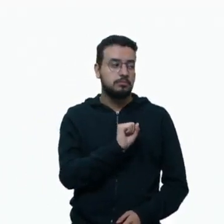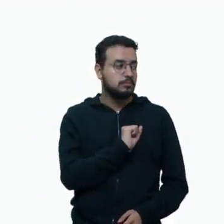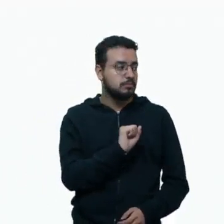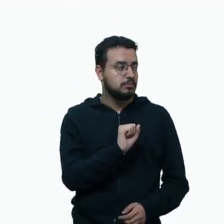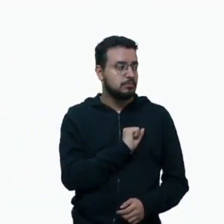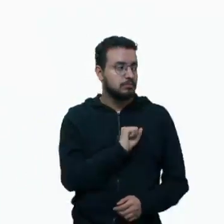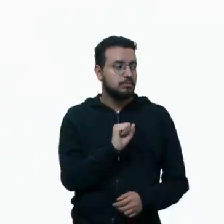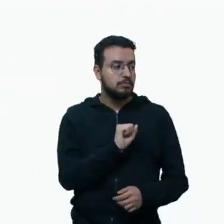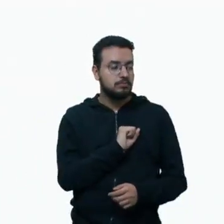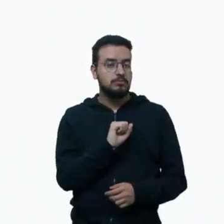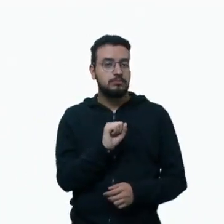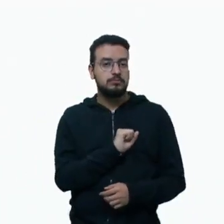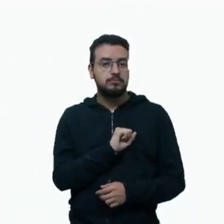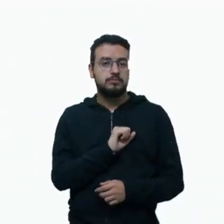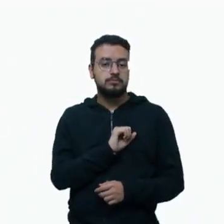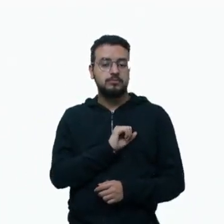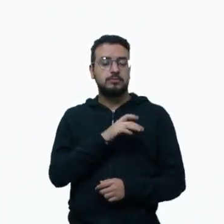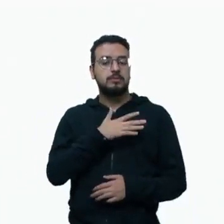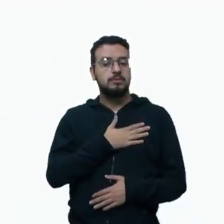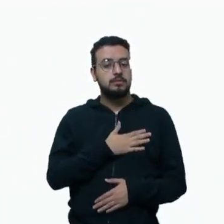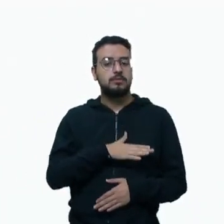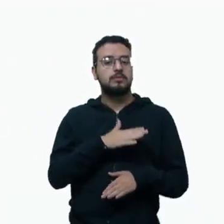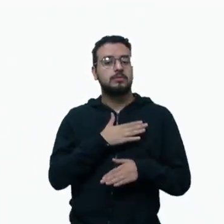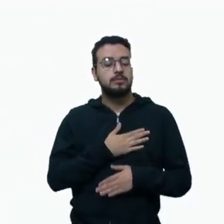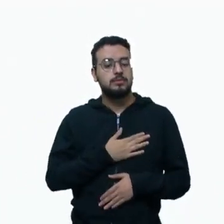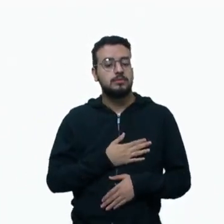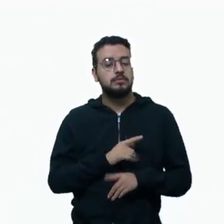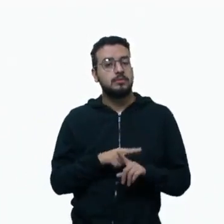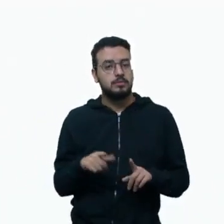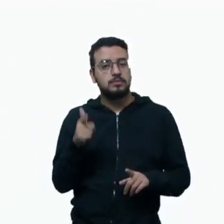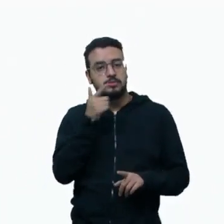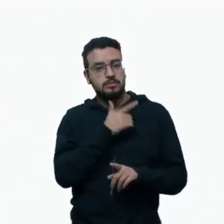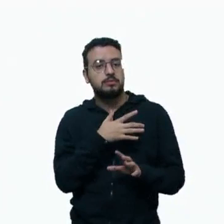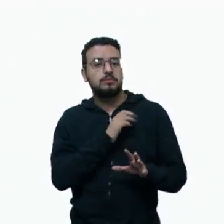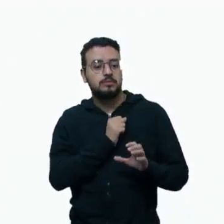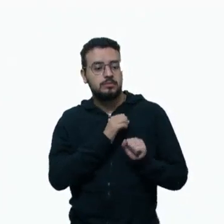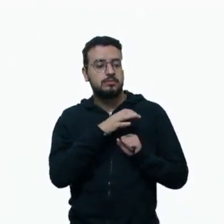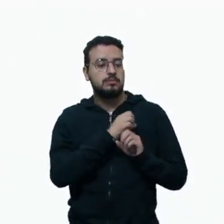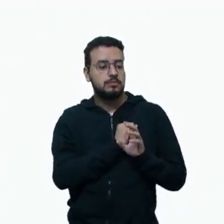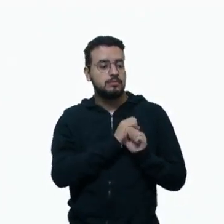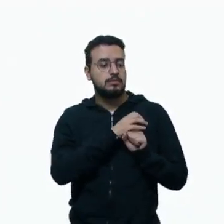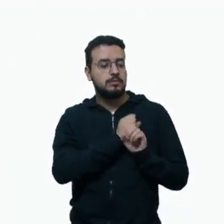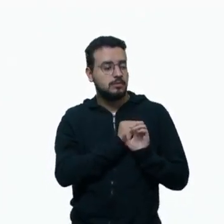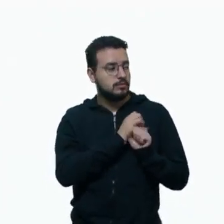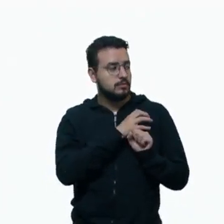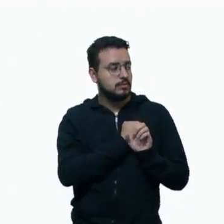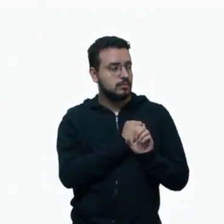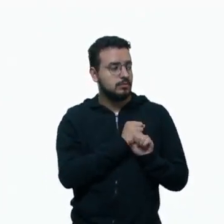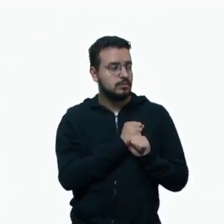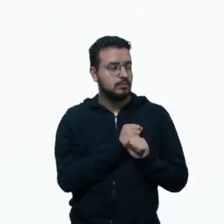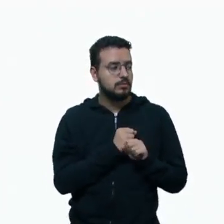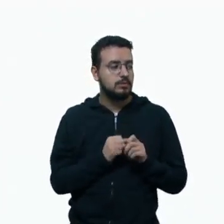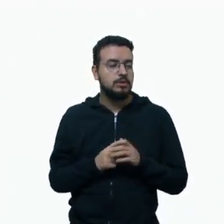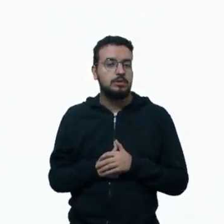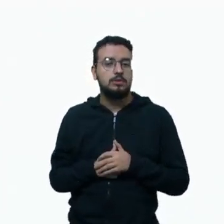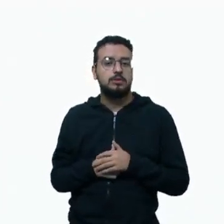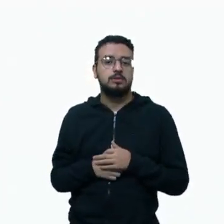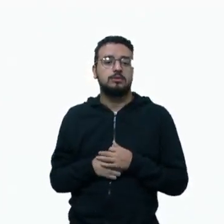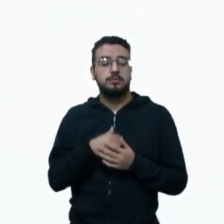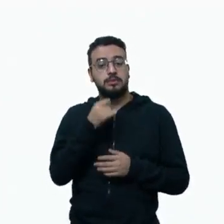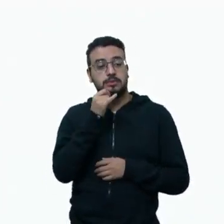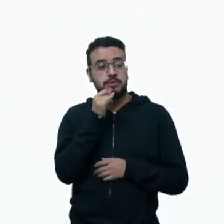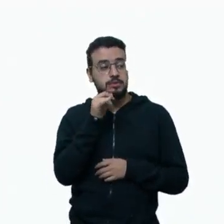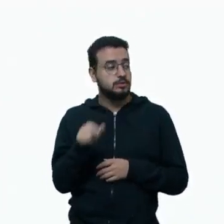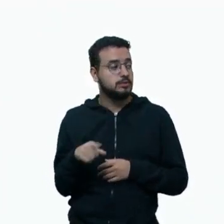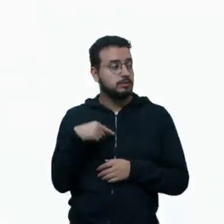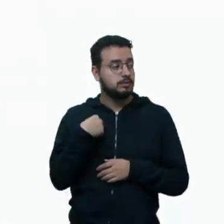coração está batendo mais devagar, está bombeando o sangue mais devagar, mas ele está bombeando ainda. E quem manda? É nesse caso que a gente